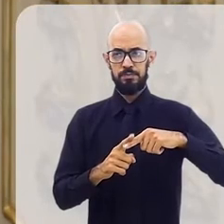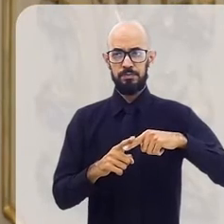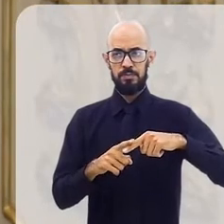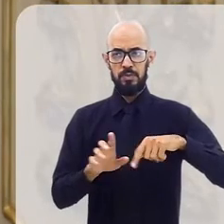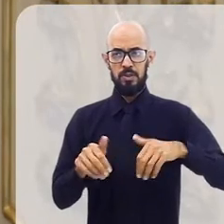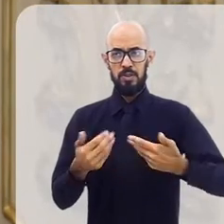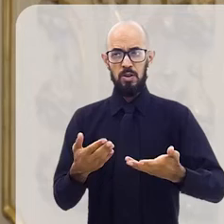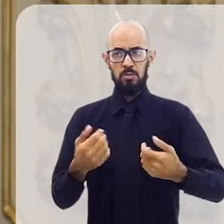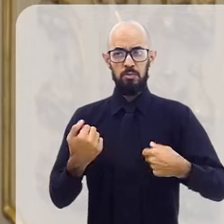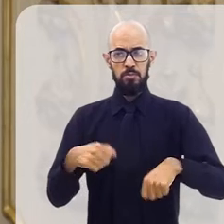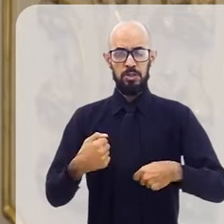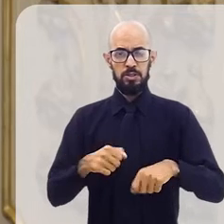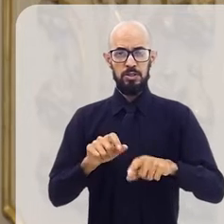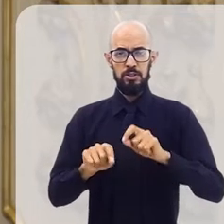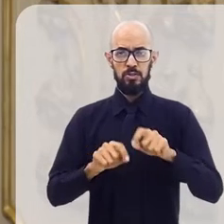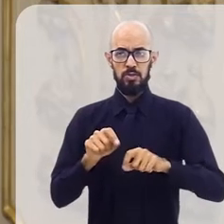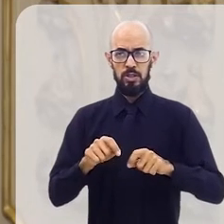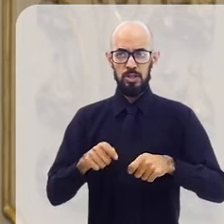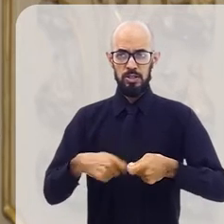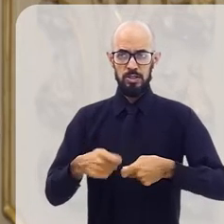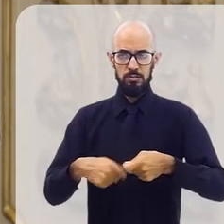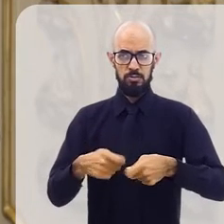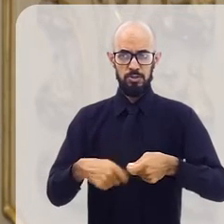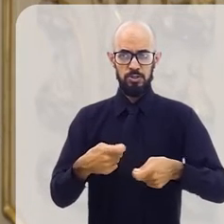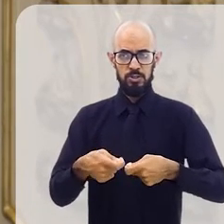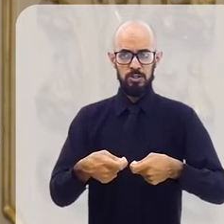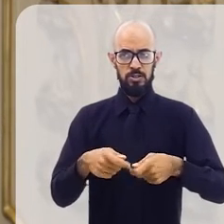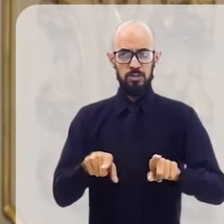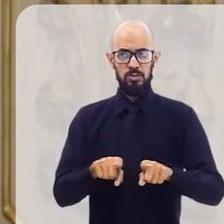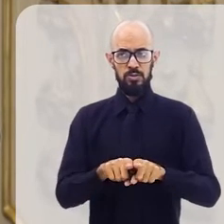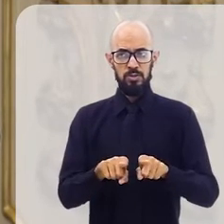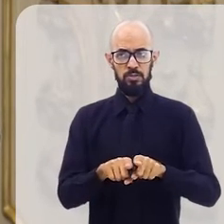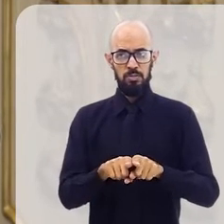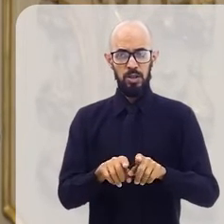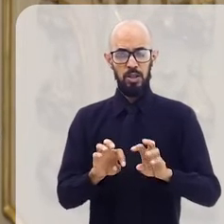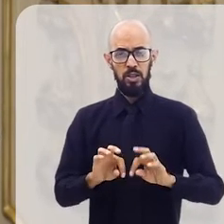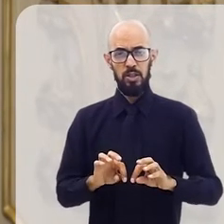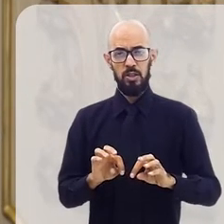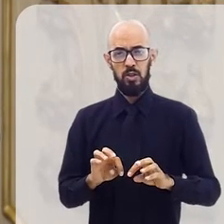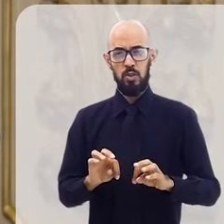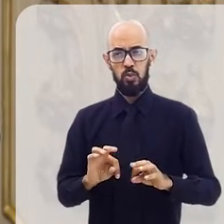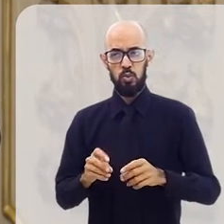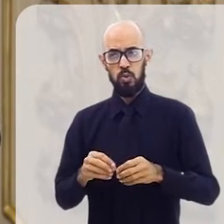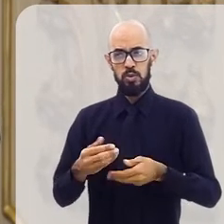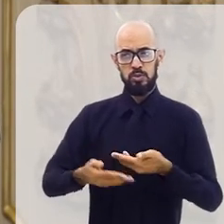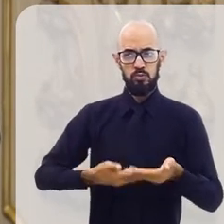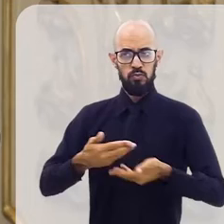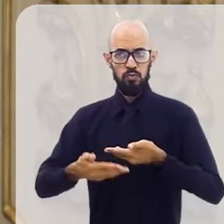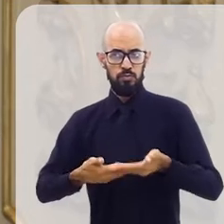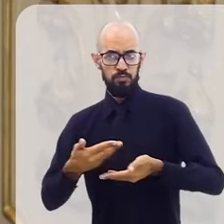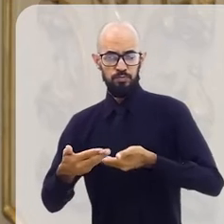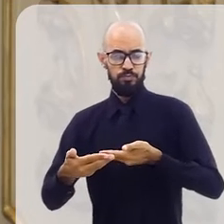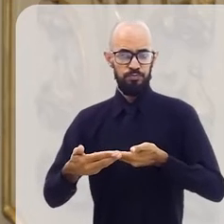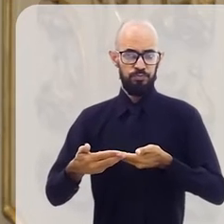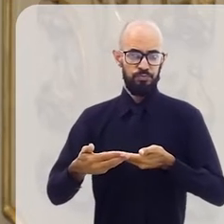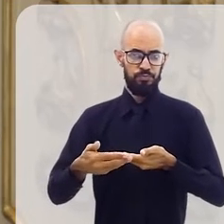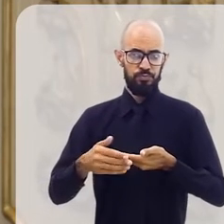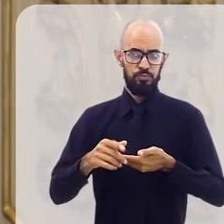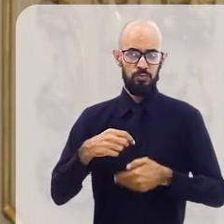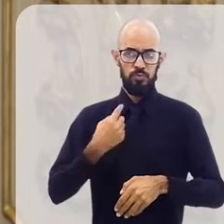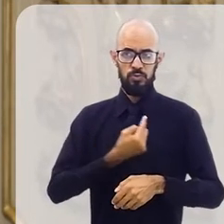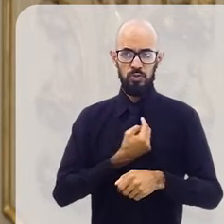É Então precisa ter essa administração e ter toda essa tudo desenvolvimento o